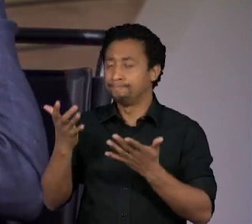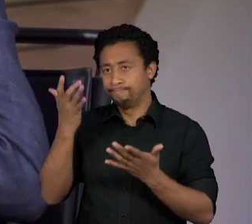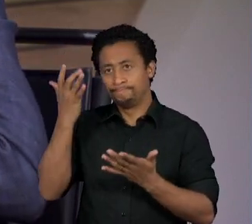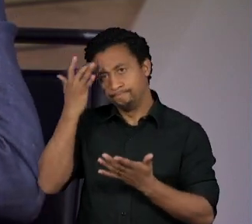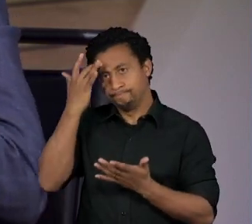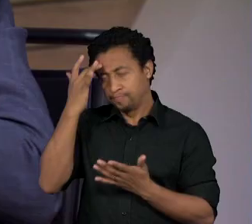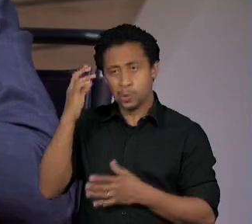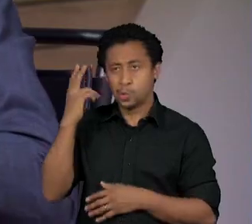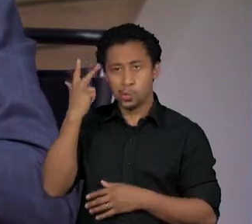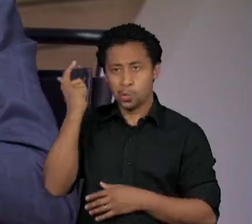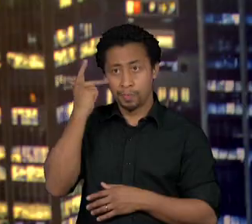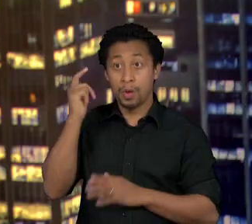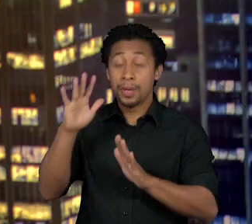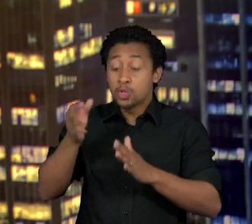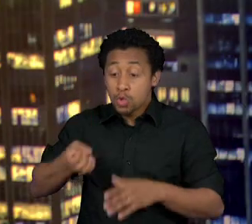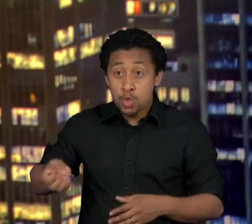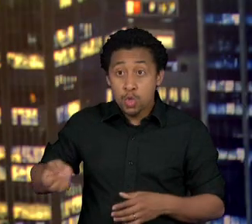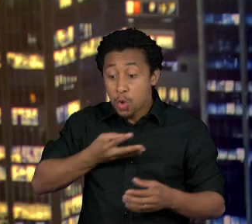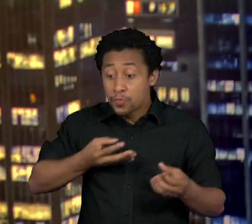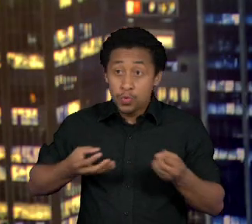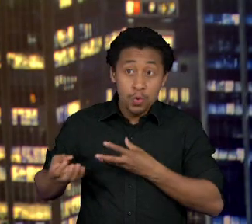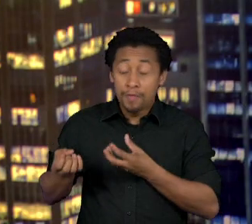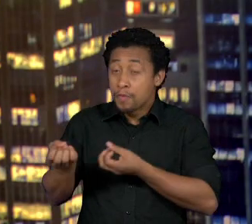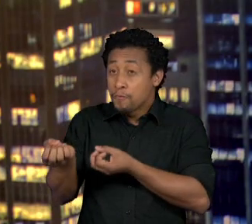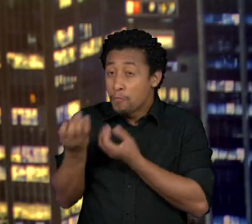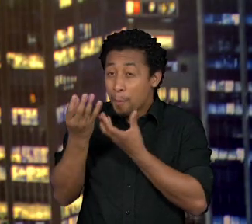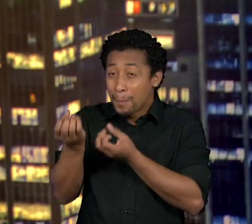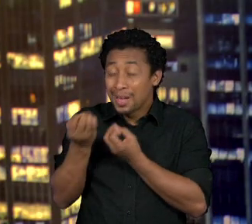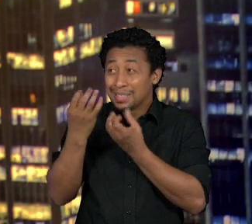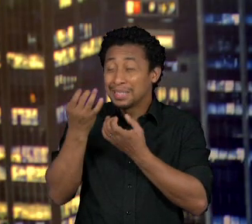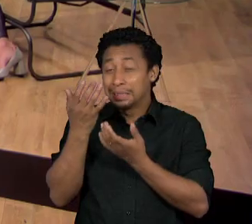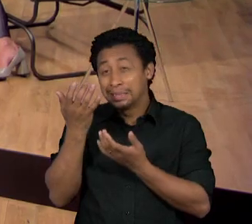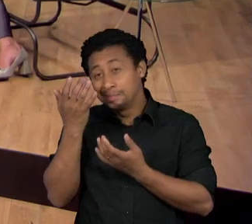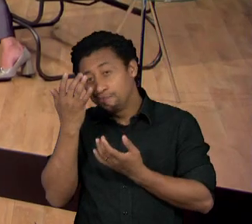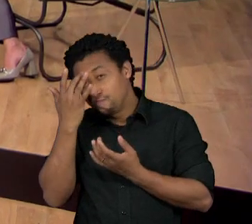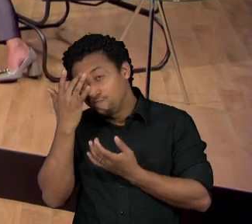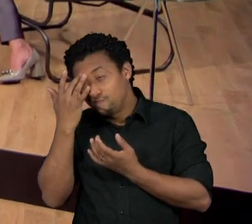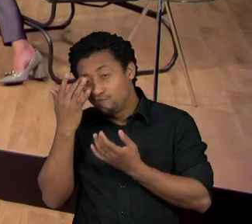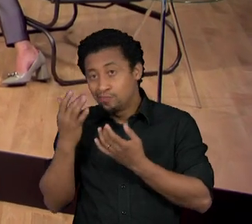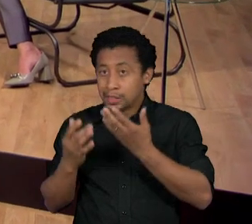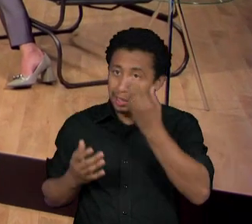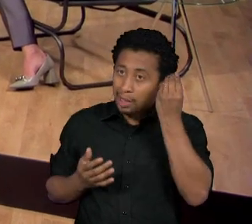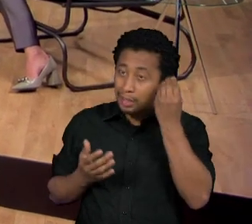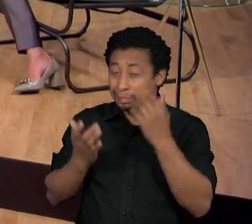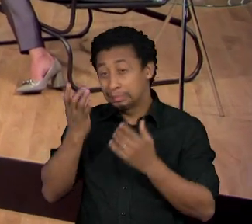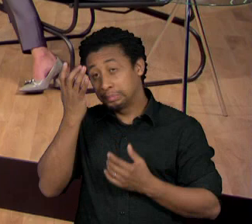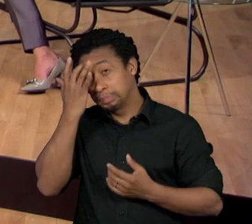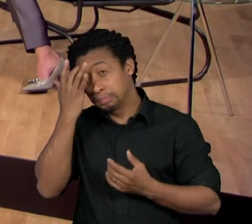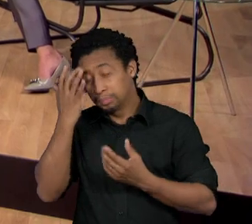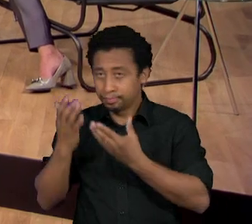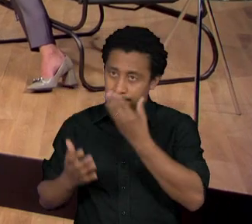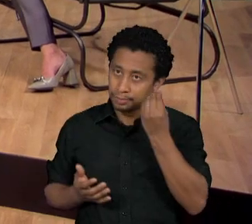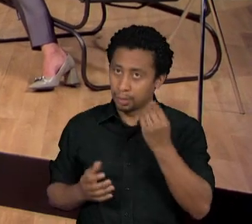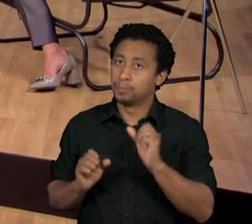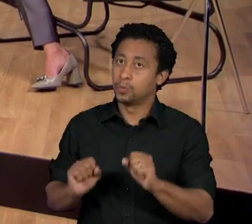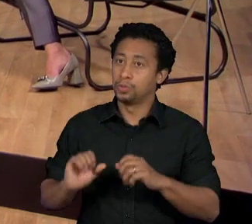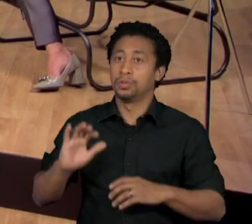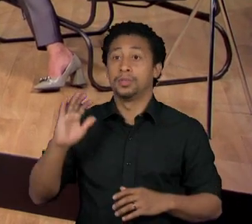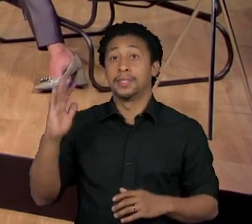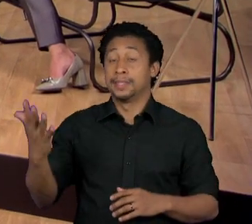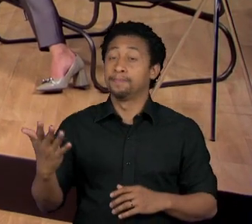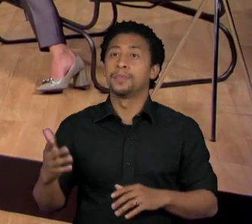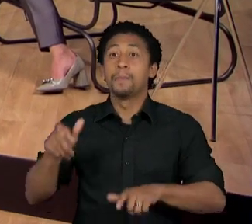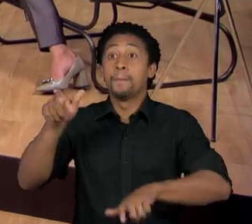consegue reter novas informações como ele retinha antes. Estudos pós-mortem, né, daqueles que tiveram Covid grave, que